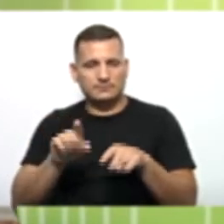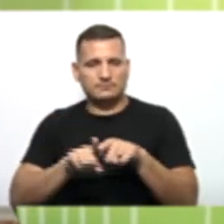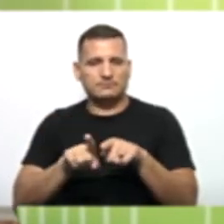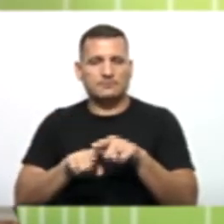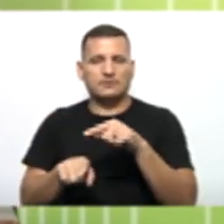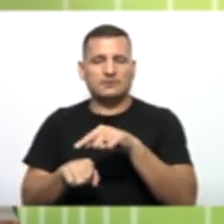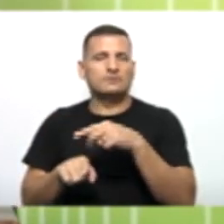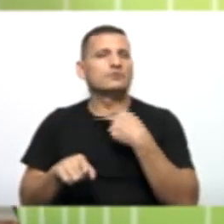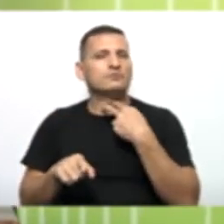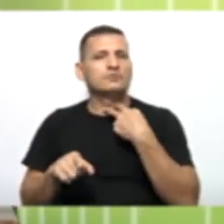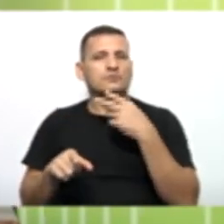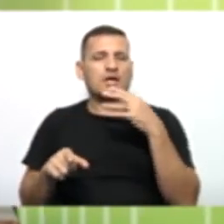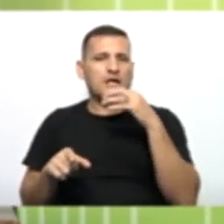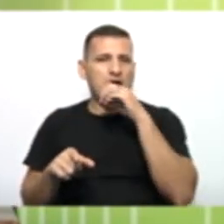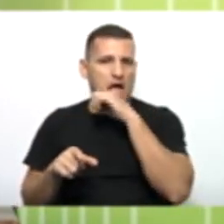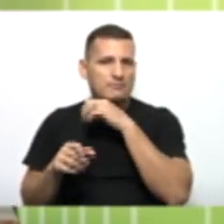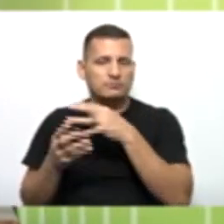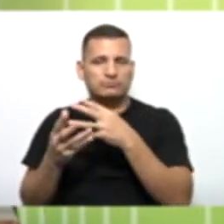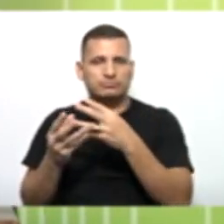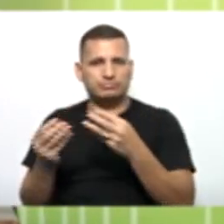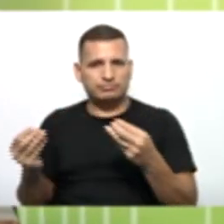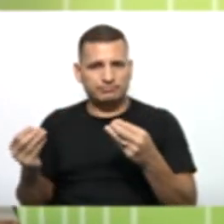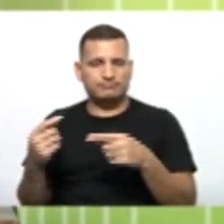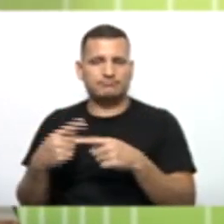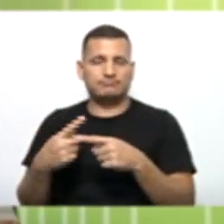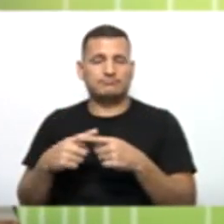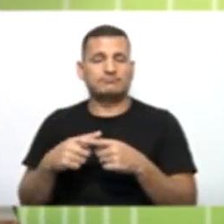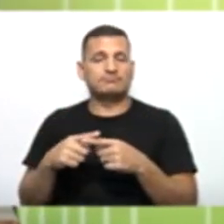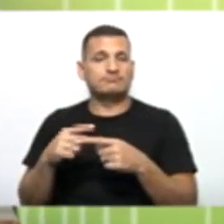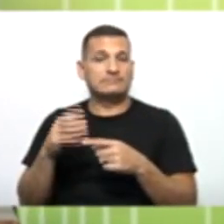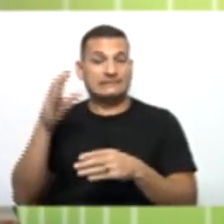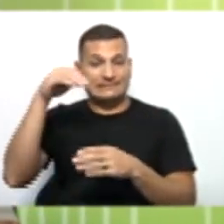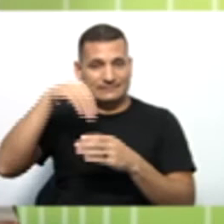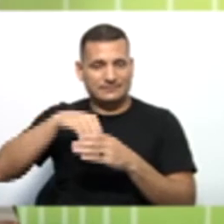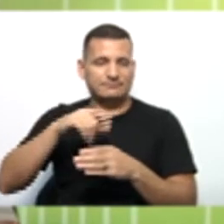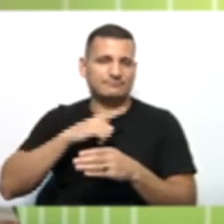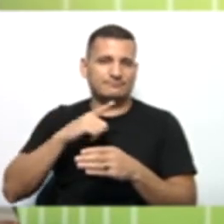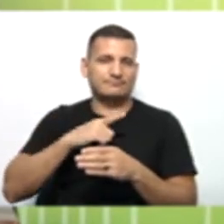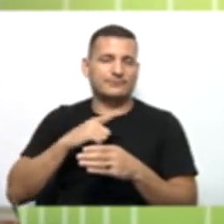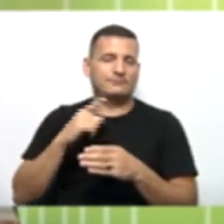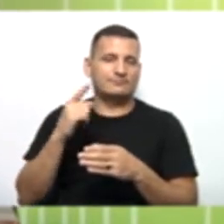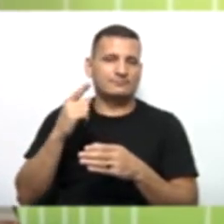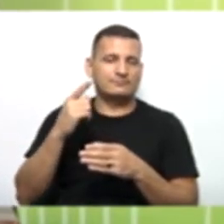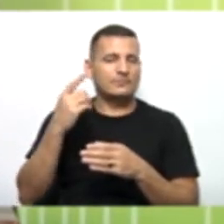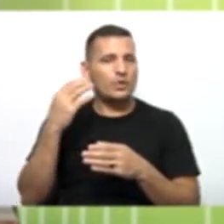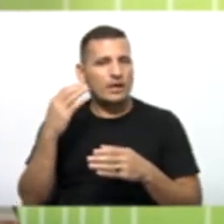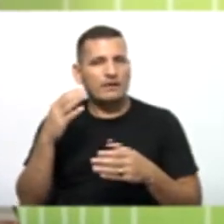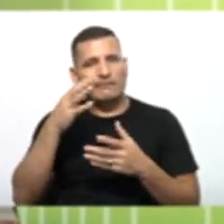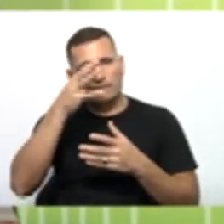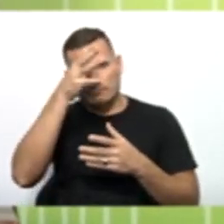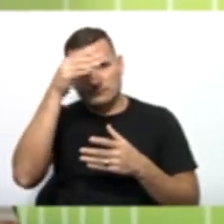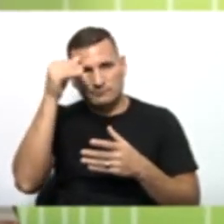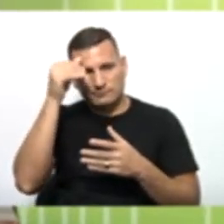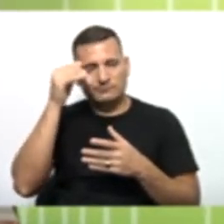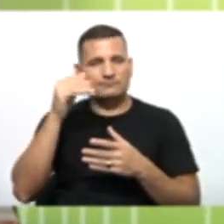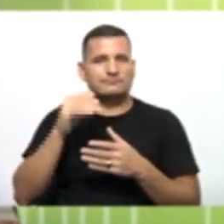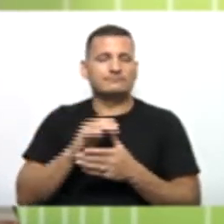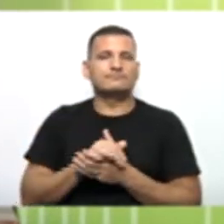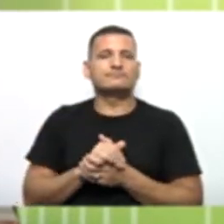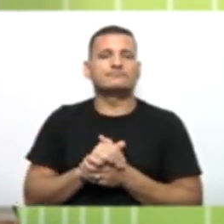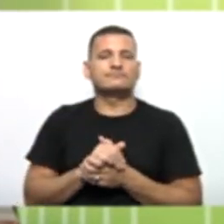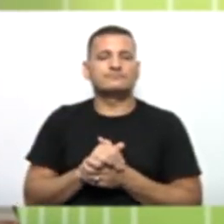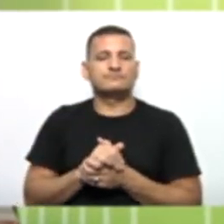degradar rapidamente, porque o refrigerante está guardado lá dentro, ele vai ter toda uma cadeia, sair da indústria, passar pelo supermercado até chegar em